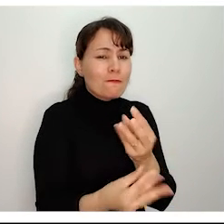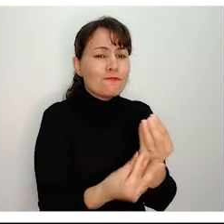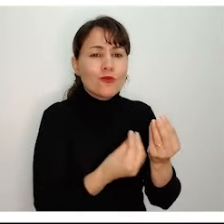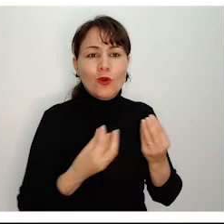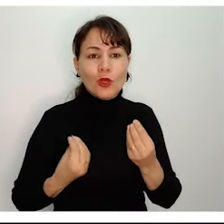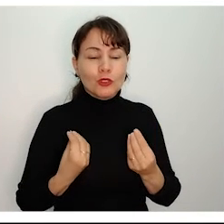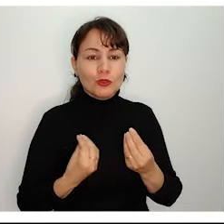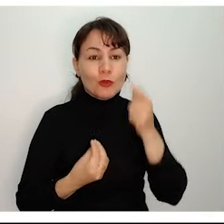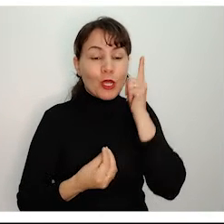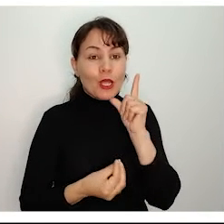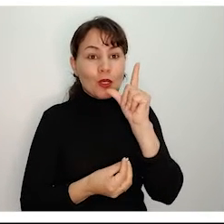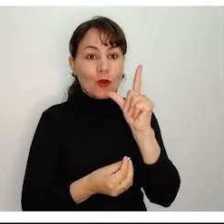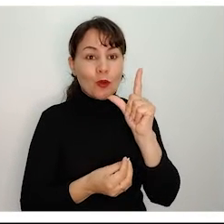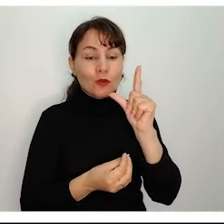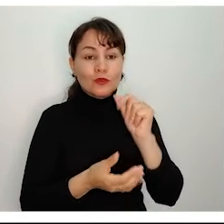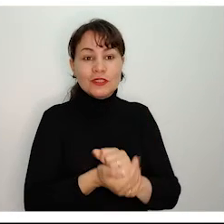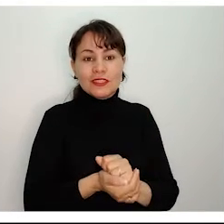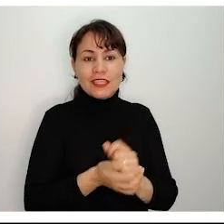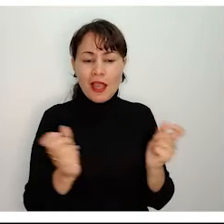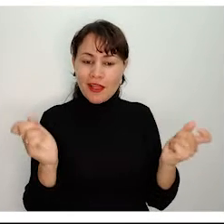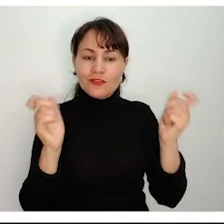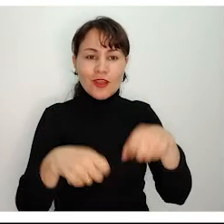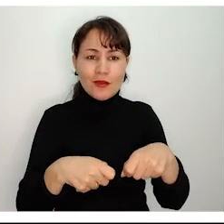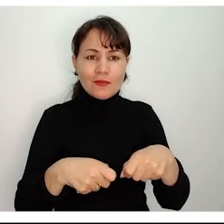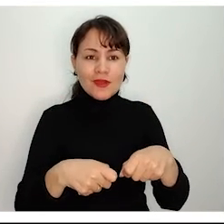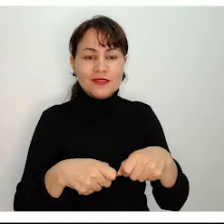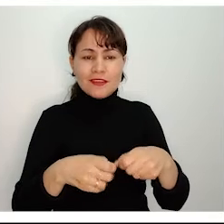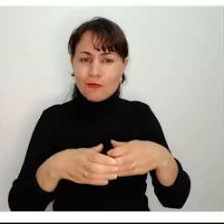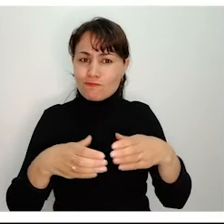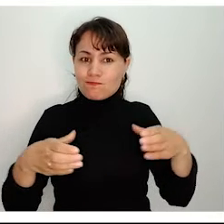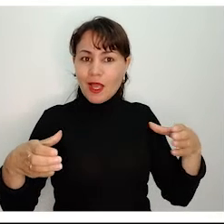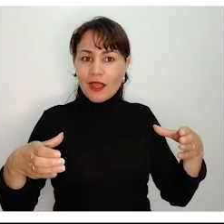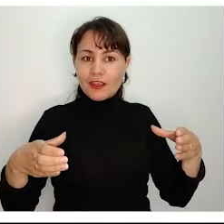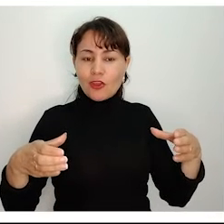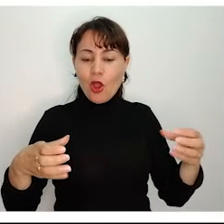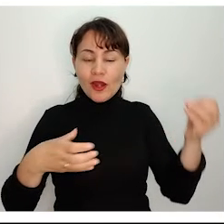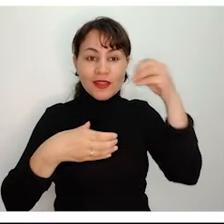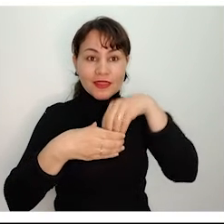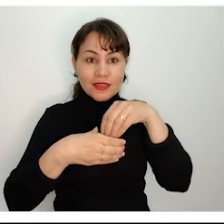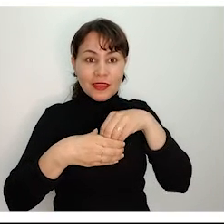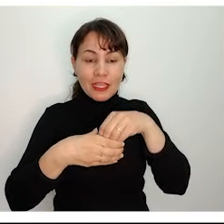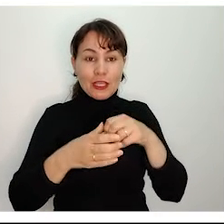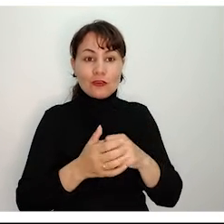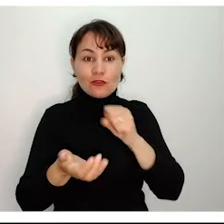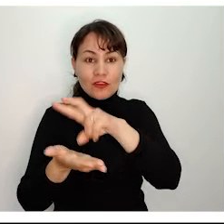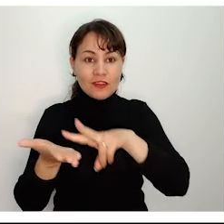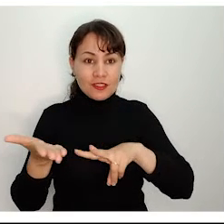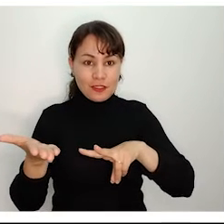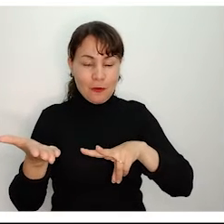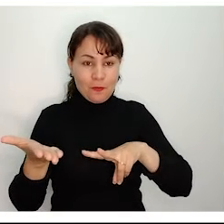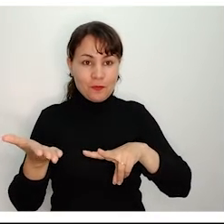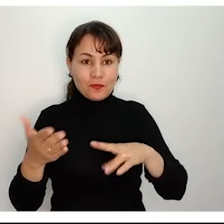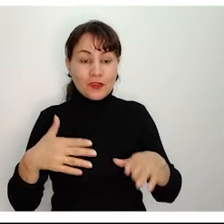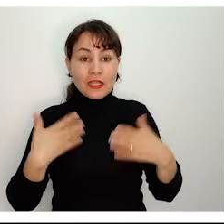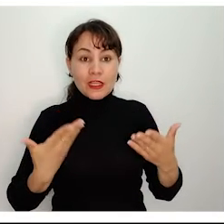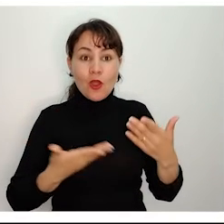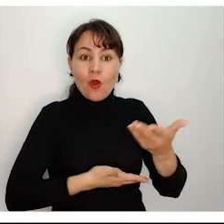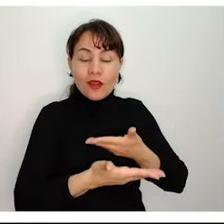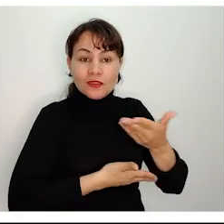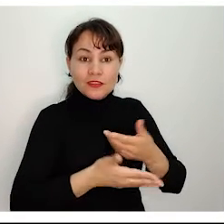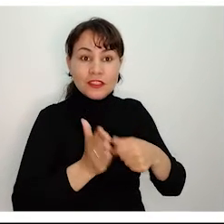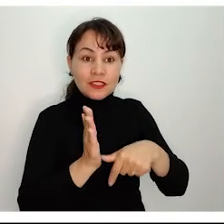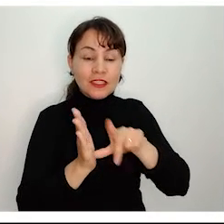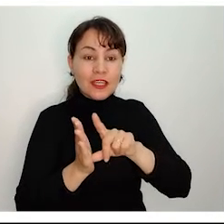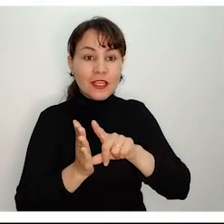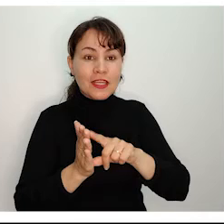vai ajudá-la muito para que ela possa alcançar a potencialidade máxima dela dentro daquele diagnóstico. Então,